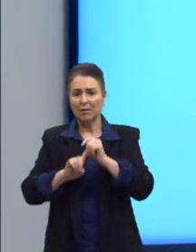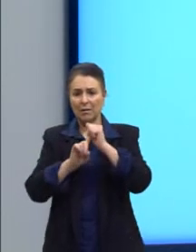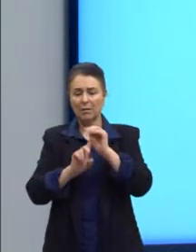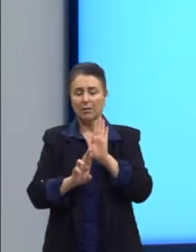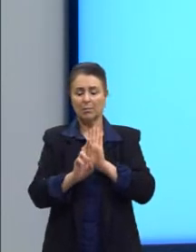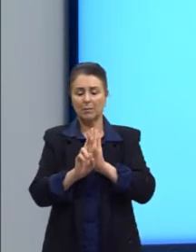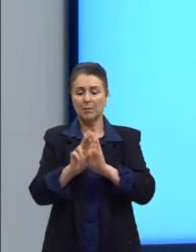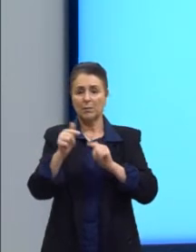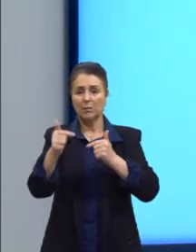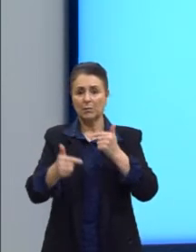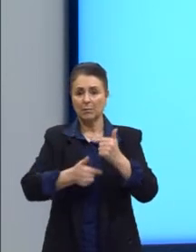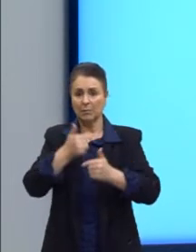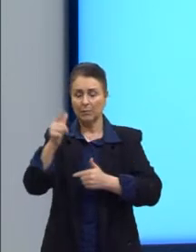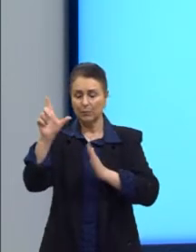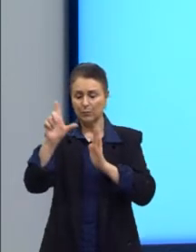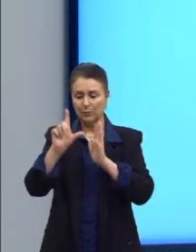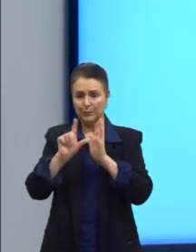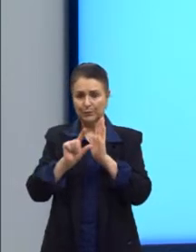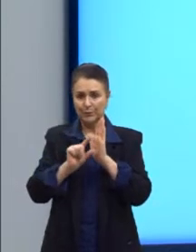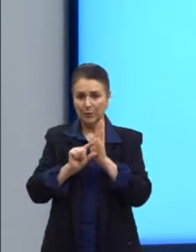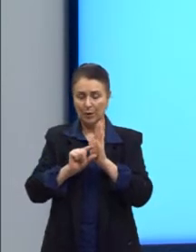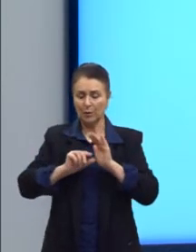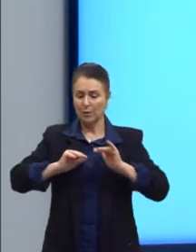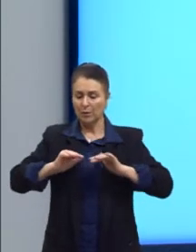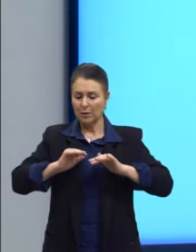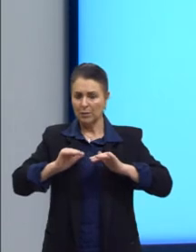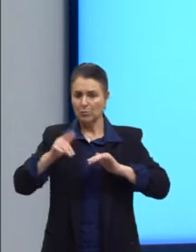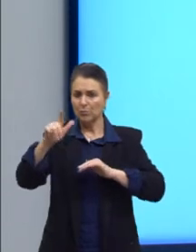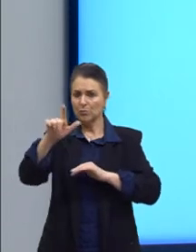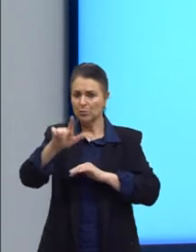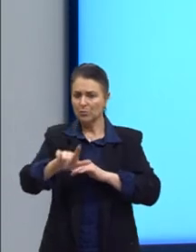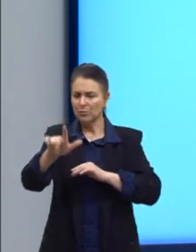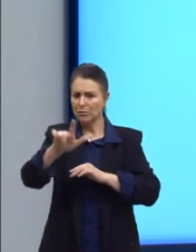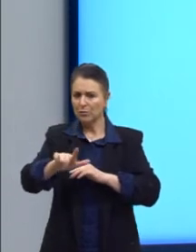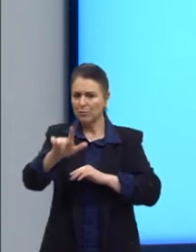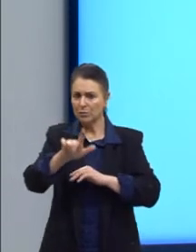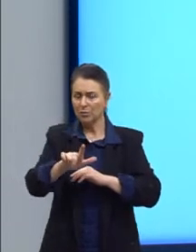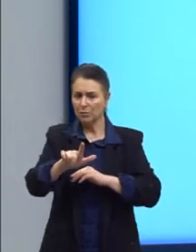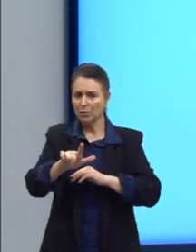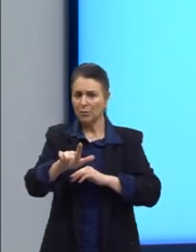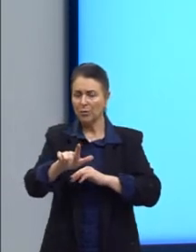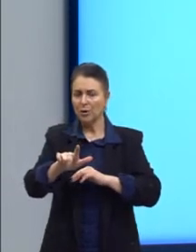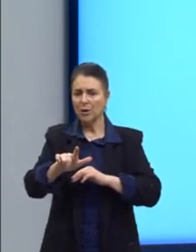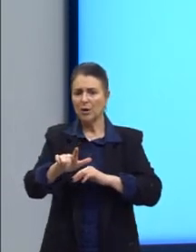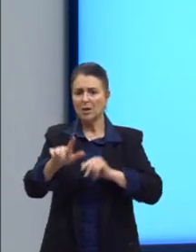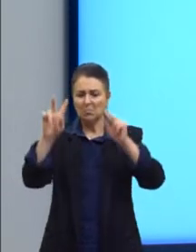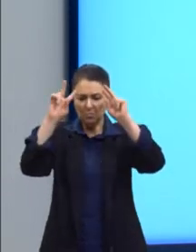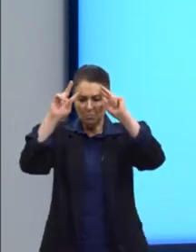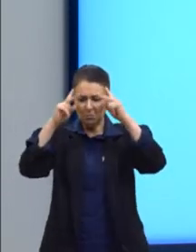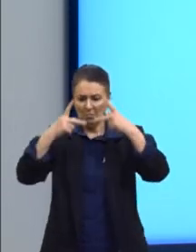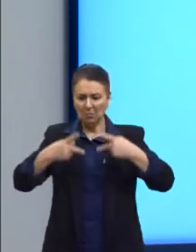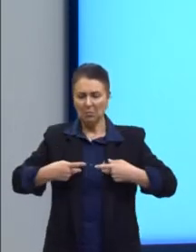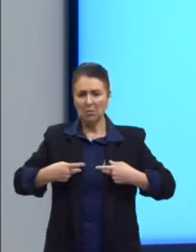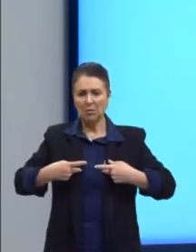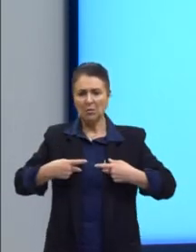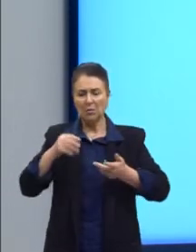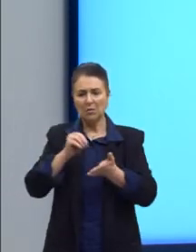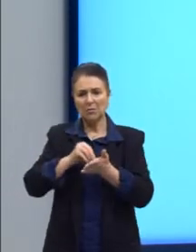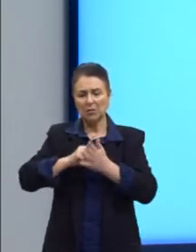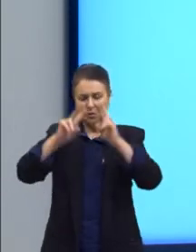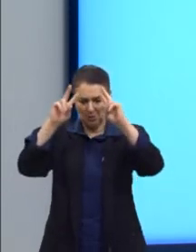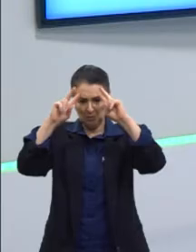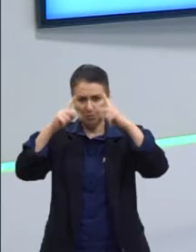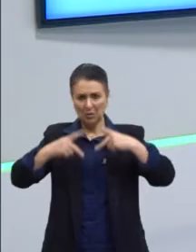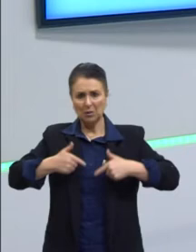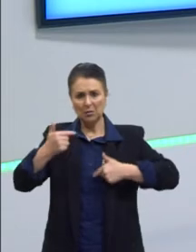trabalhador que é reduzido a uma ação que ela é repetitiva que desumaniza ele não só no trabalho mas